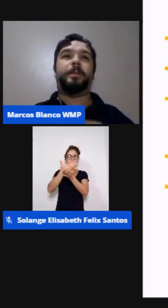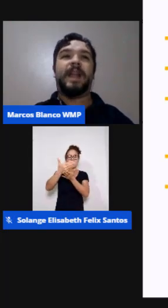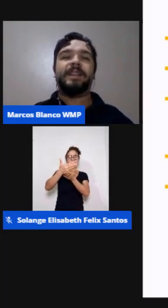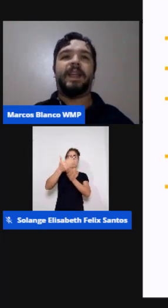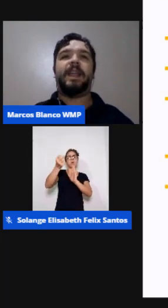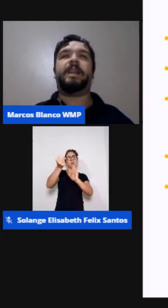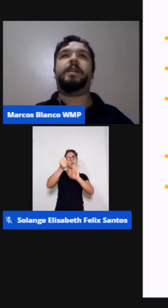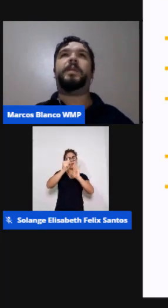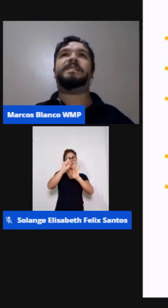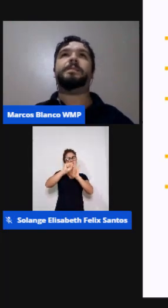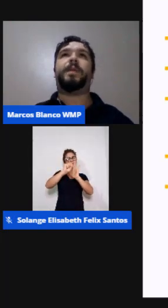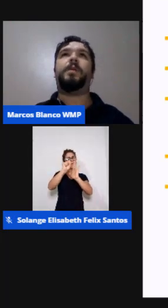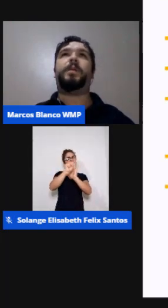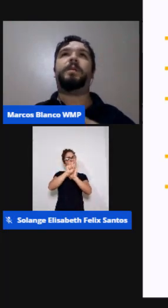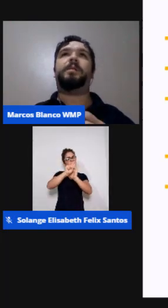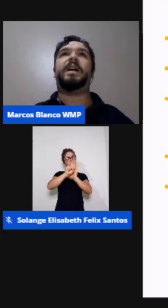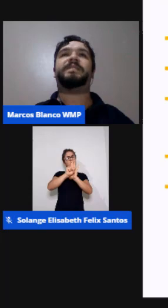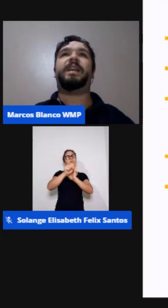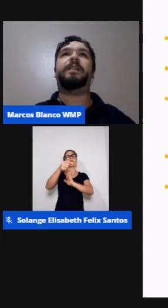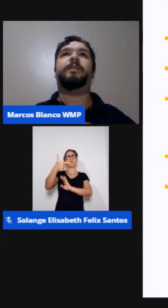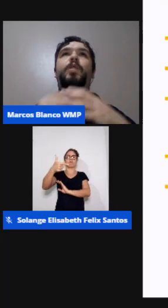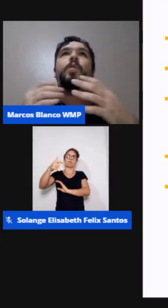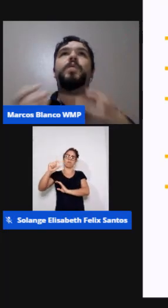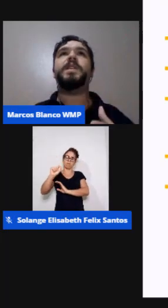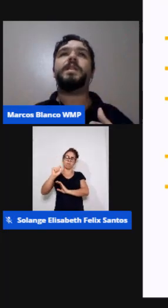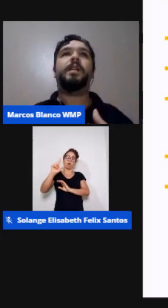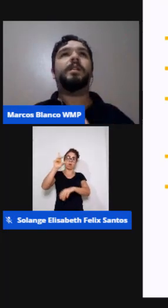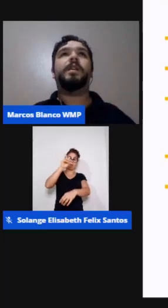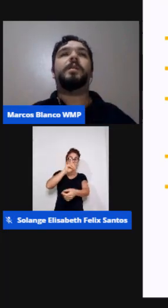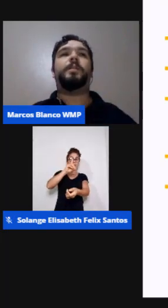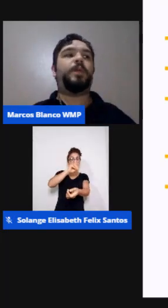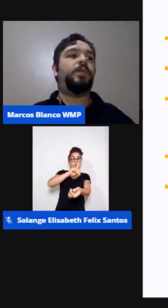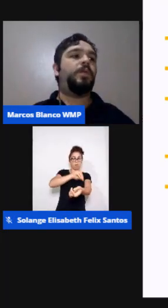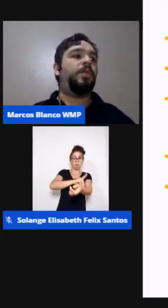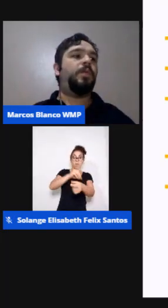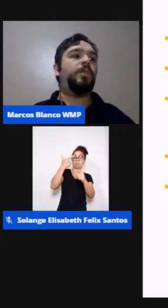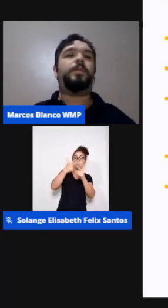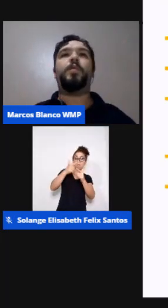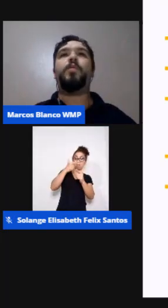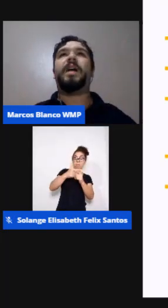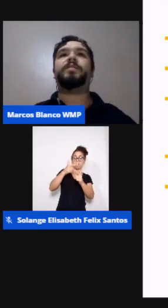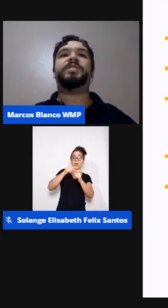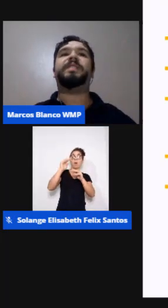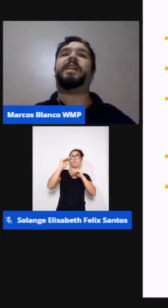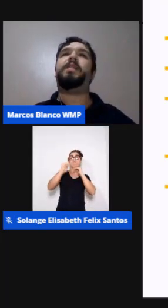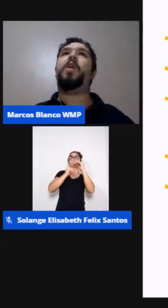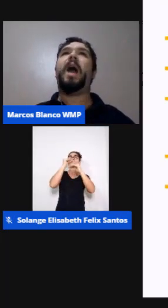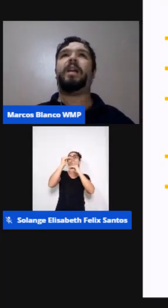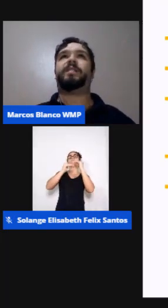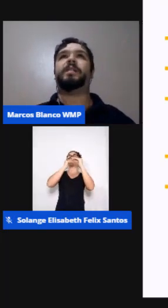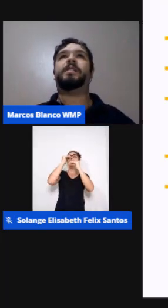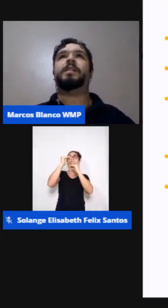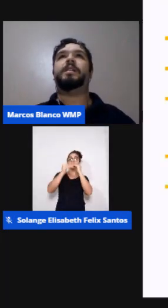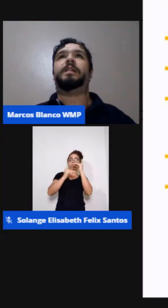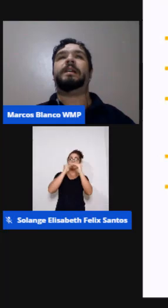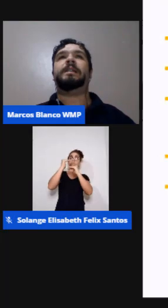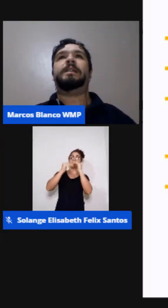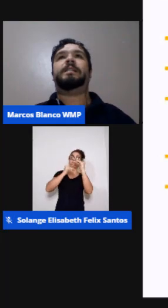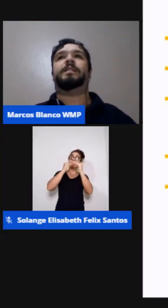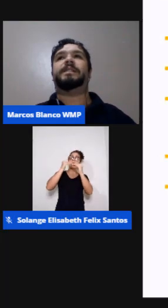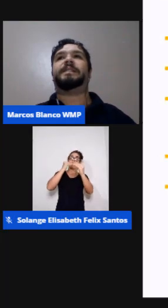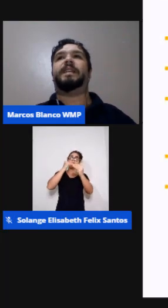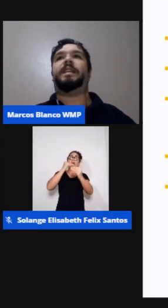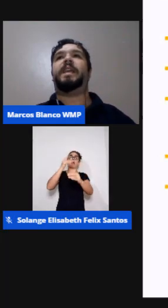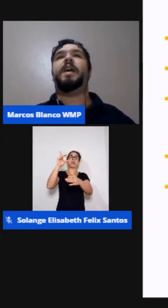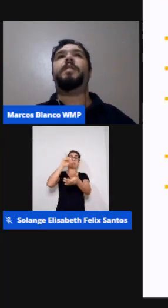tem, da dengue, o principal problemática é evoluir para um quadro de dengue hemorrágica,